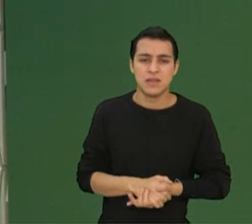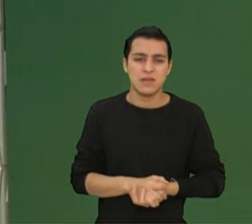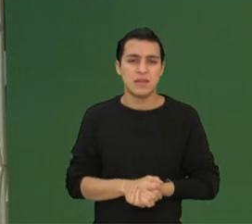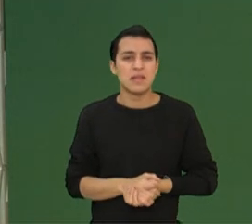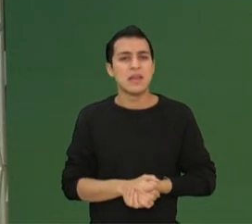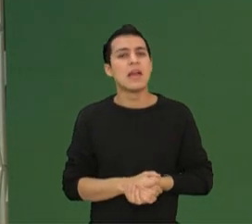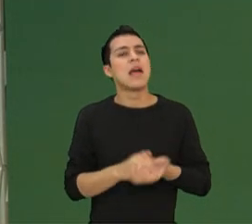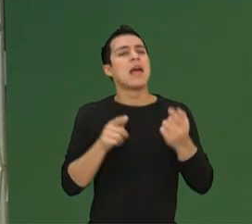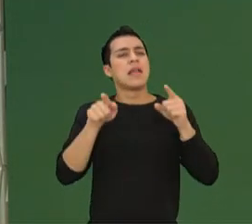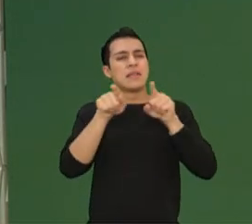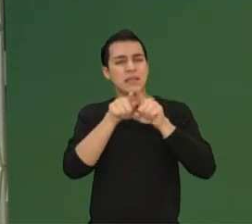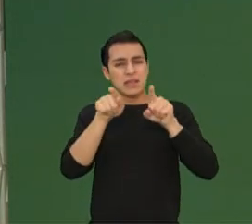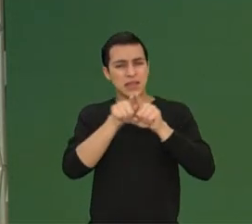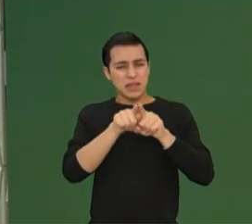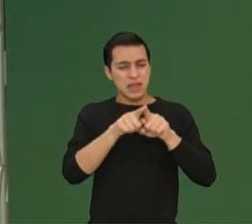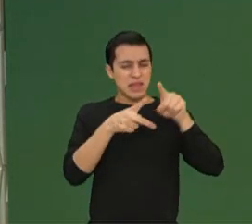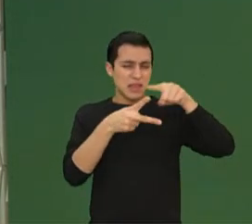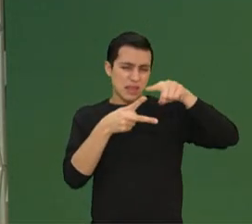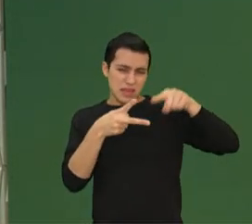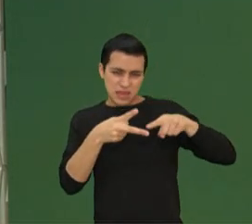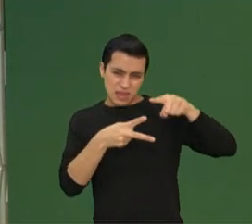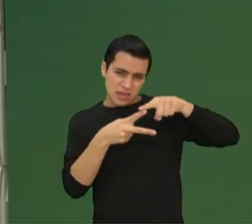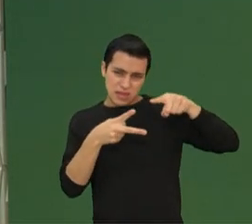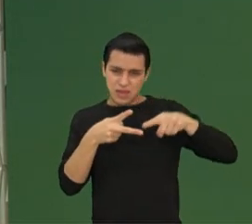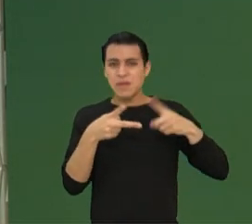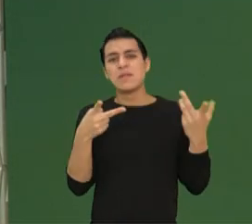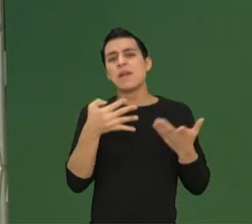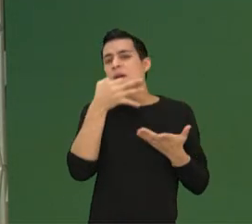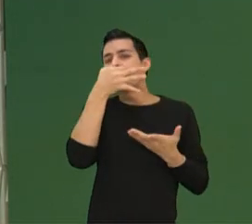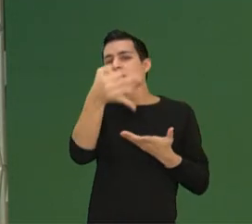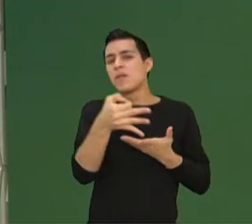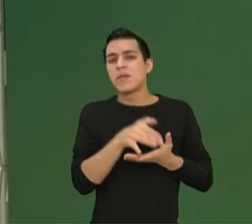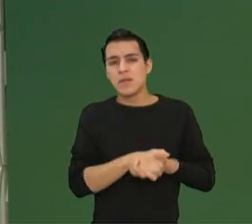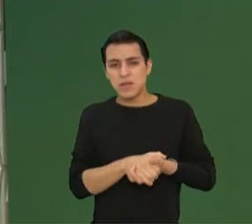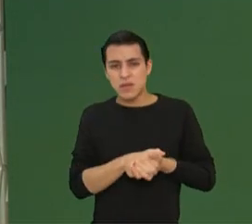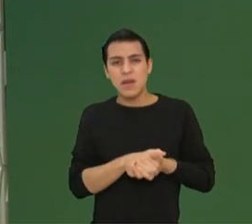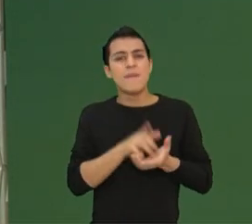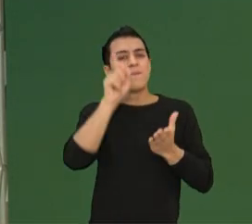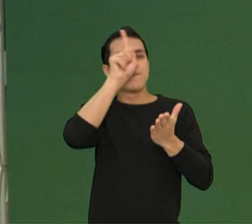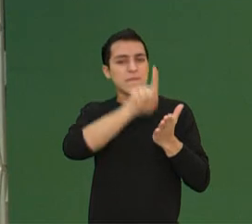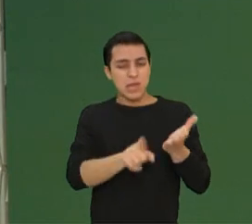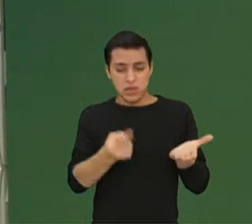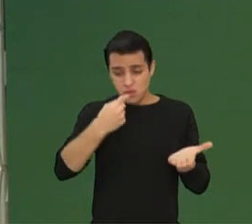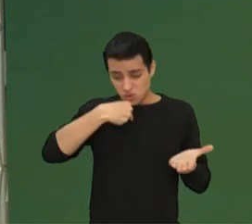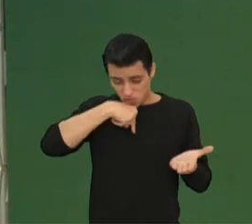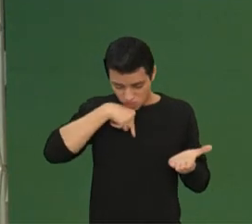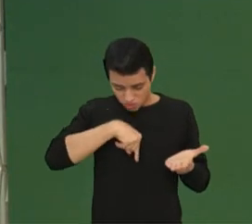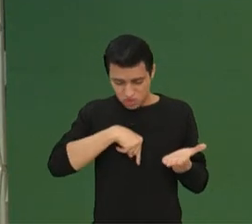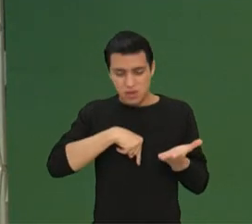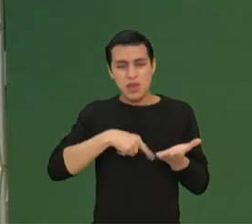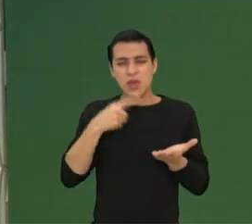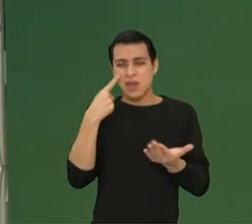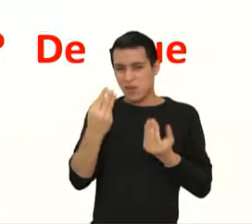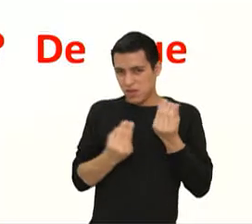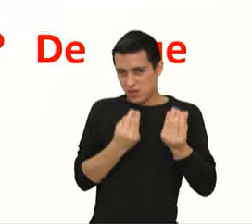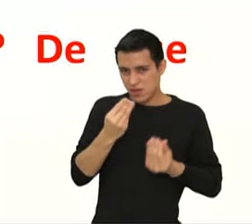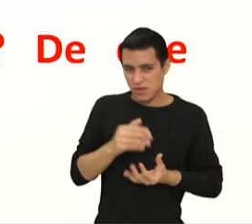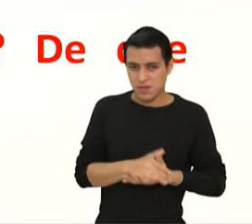Tenho também duas opções de sugestão com perguntas subjetivas. Confira